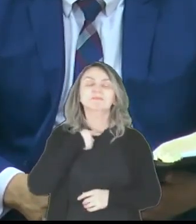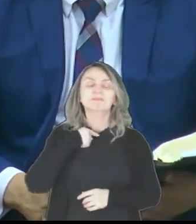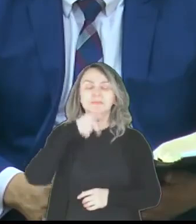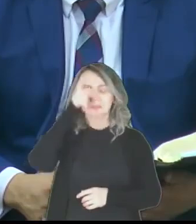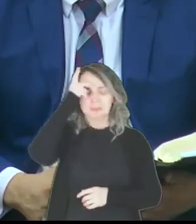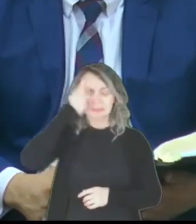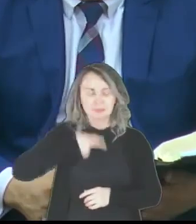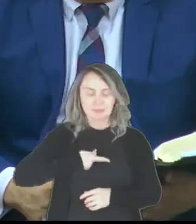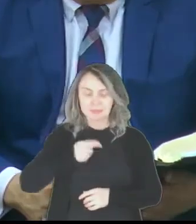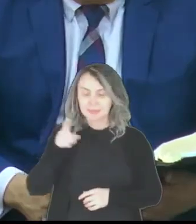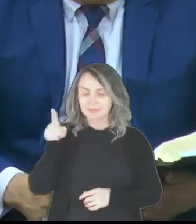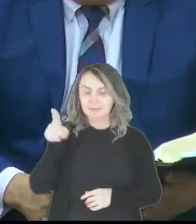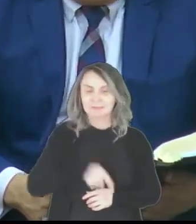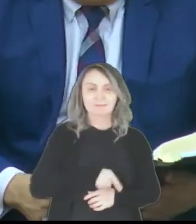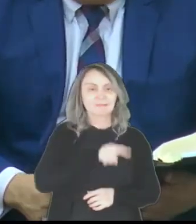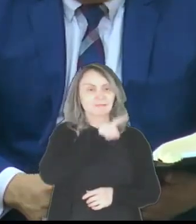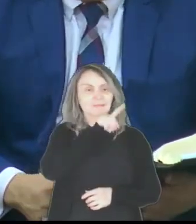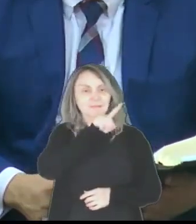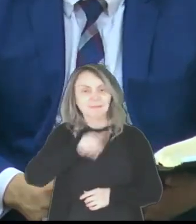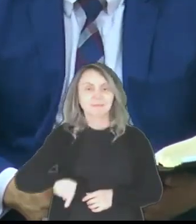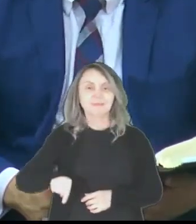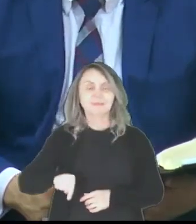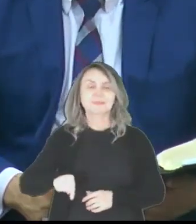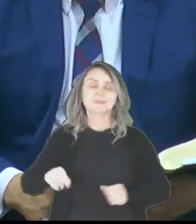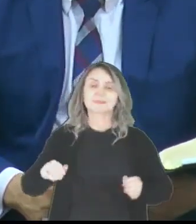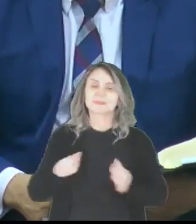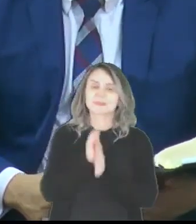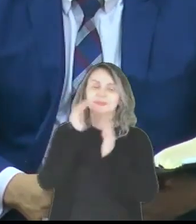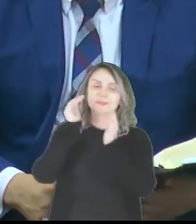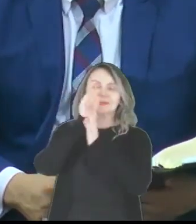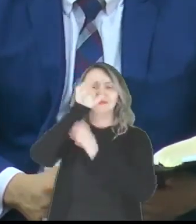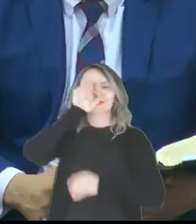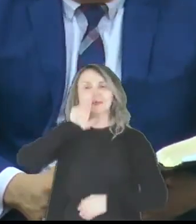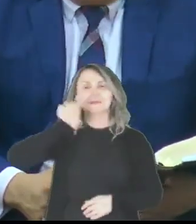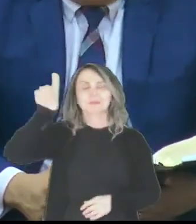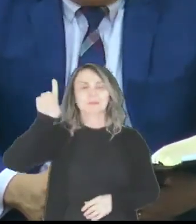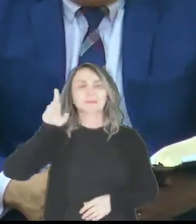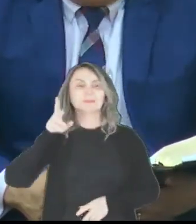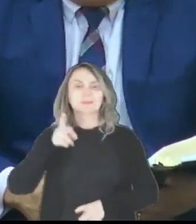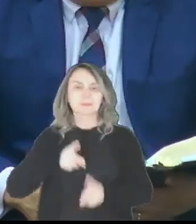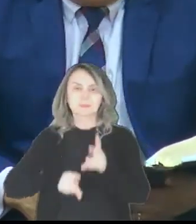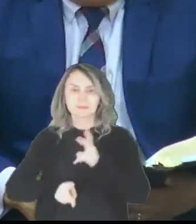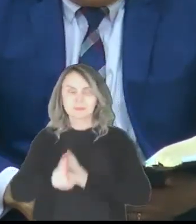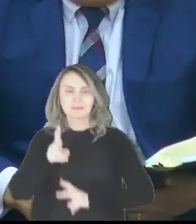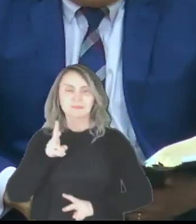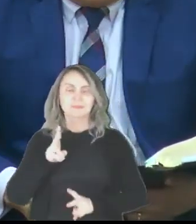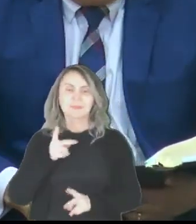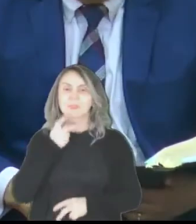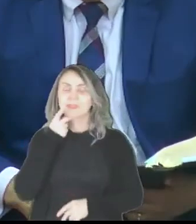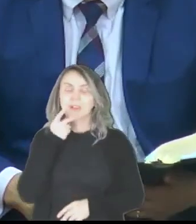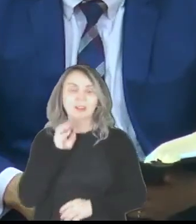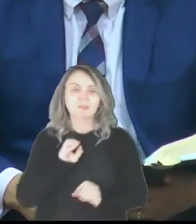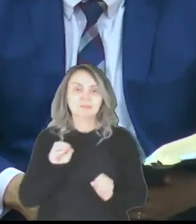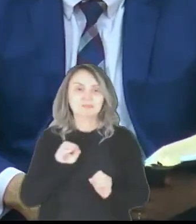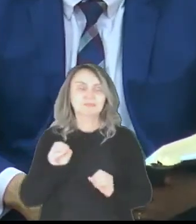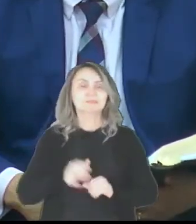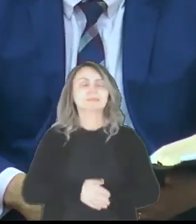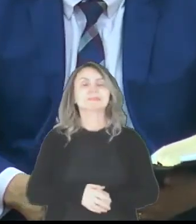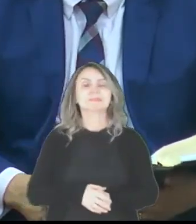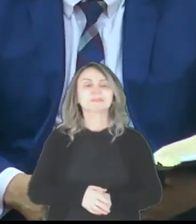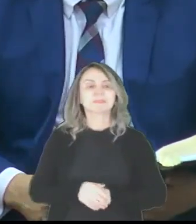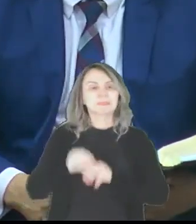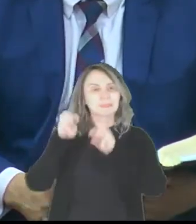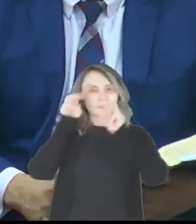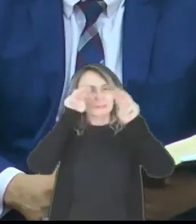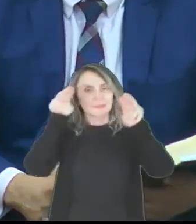Porque o maná vinha pequeno. Louvado seja Deus. Vamos mais adiante, não dá tempo de falar. O maná também, irmão,